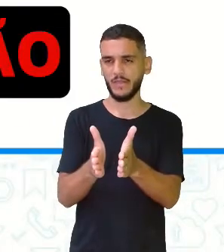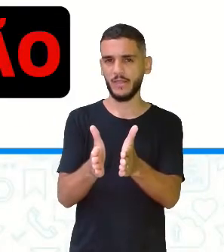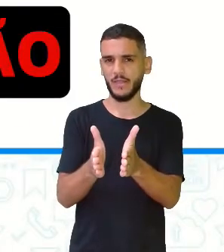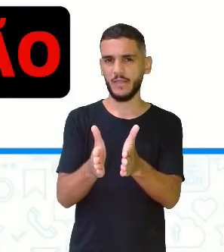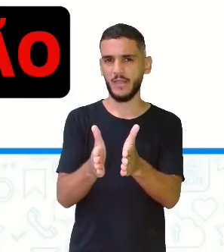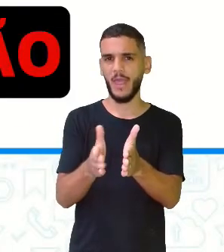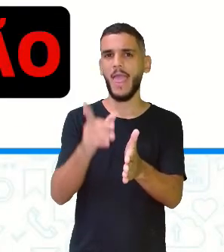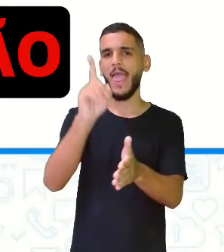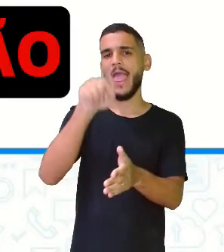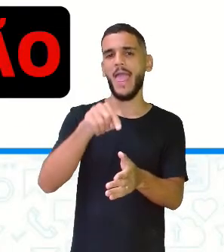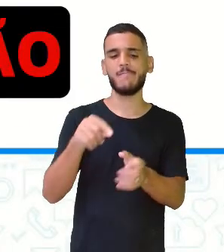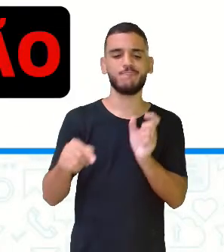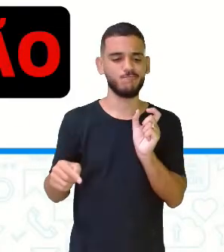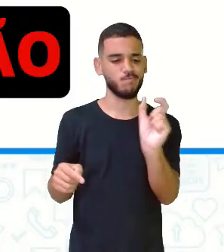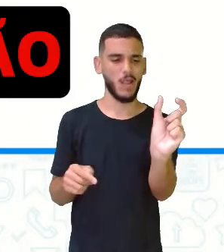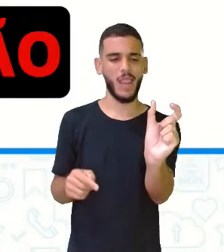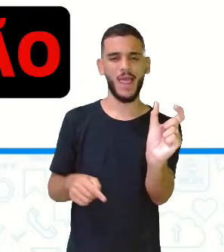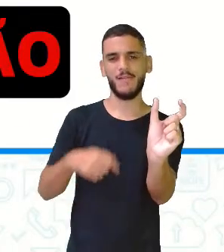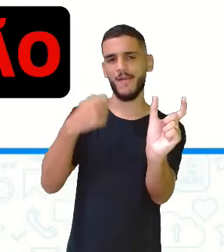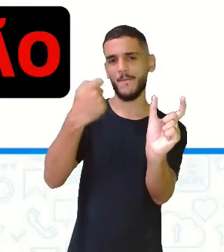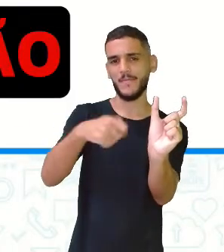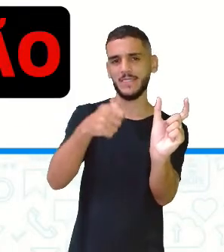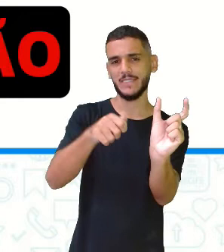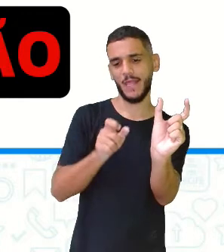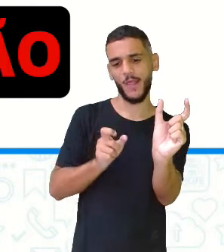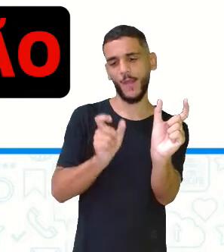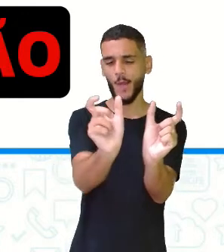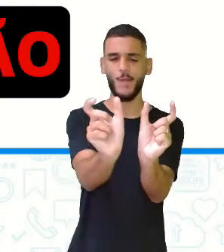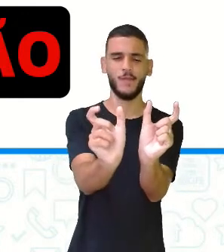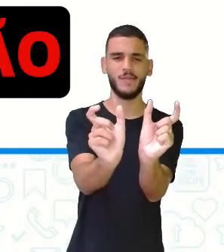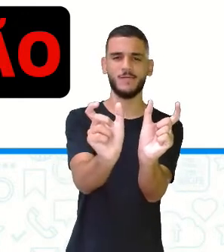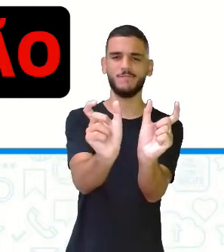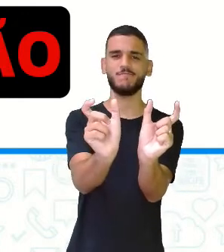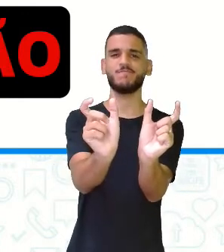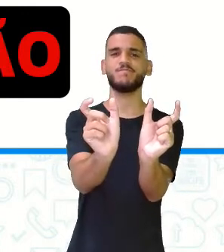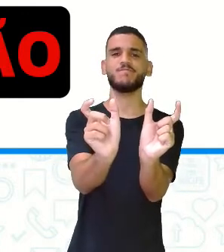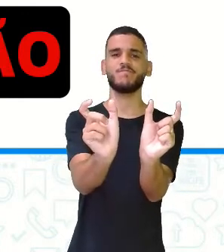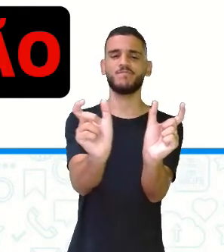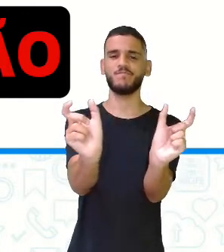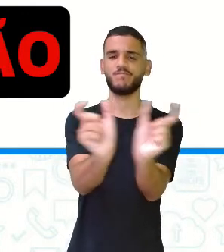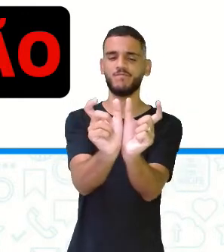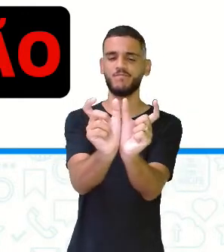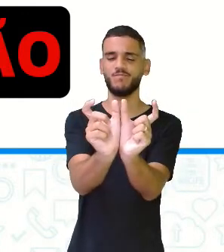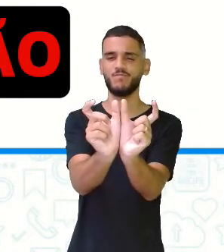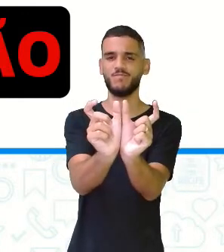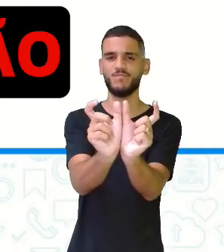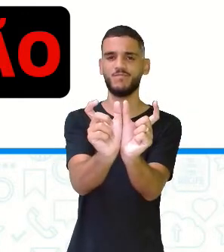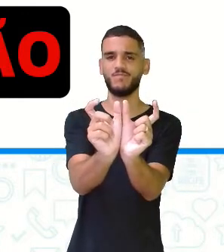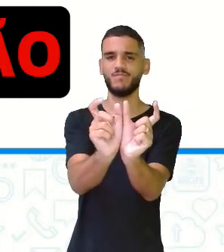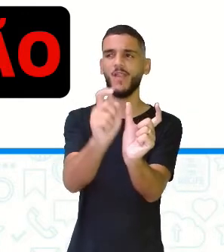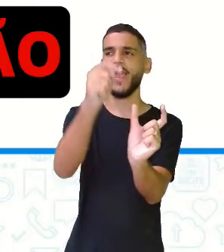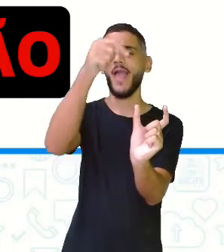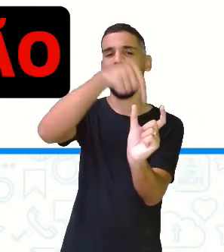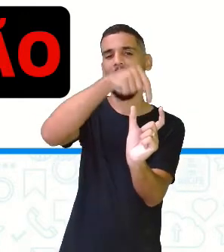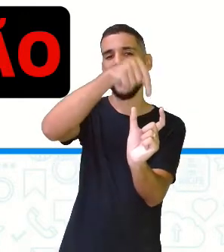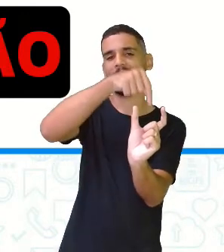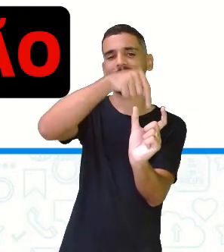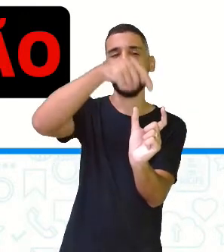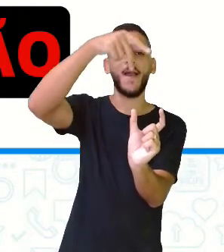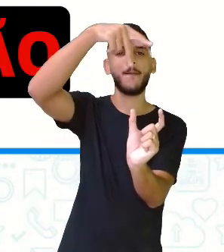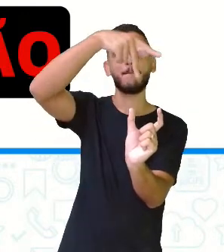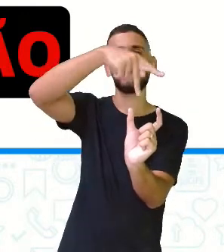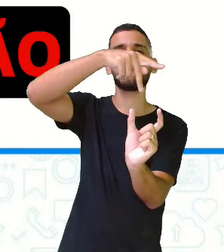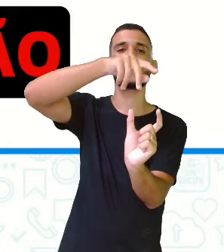de outra palavra. Veio exatamente da palavra peixe. Veja que a